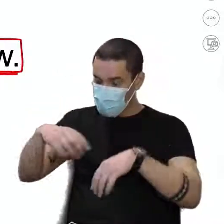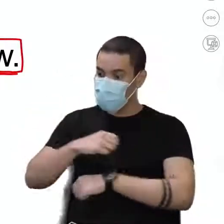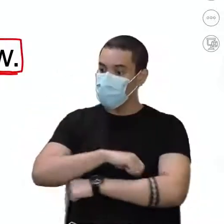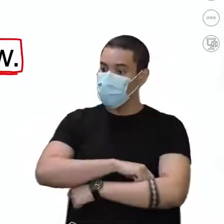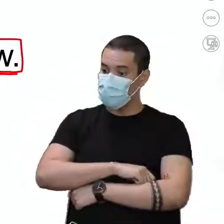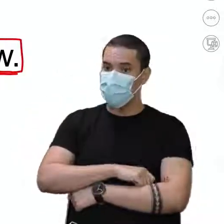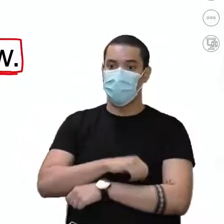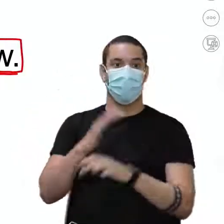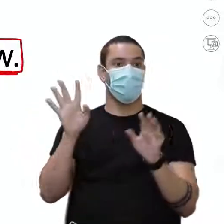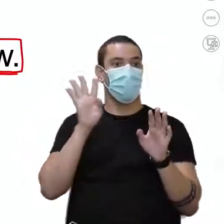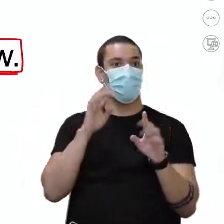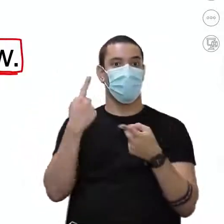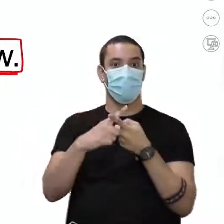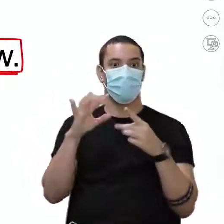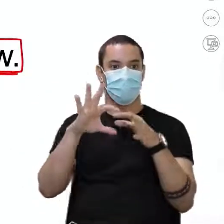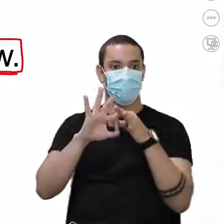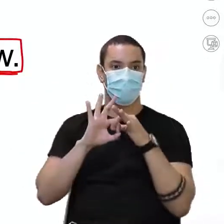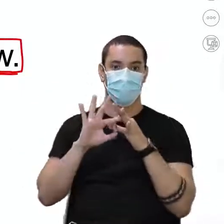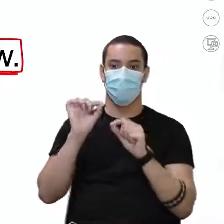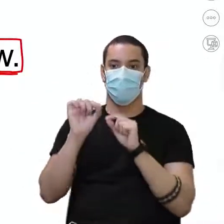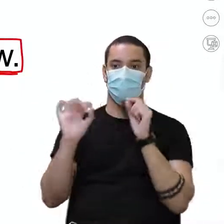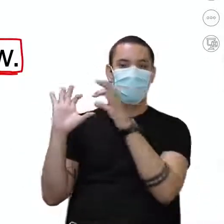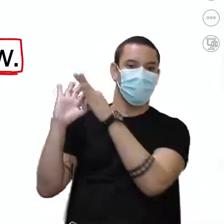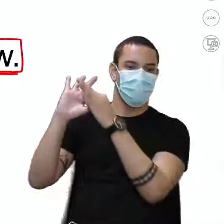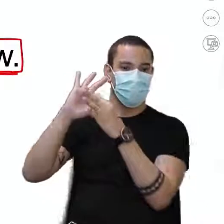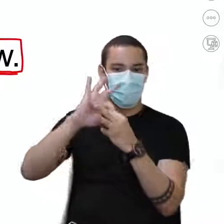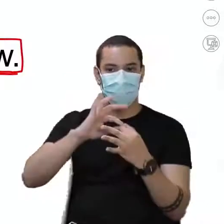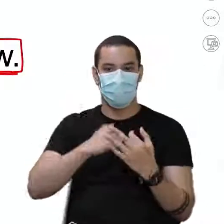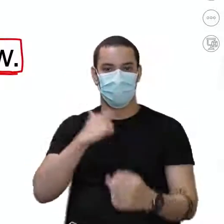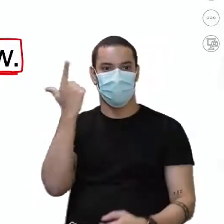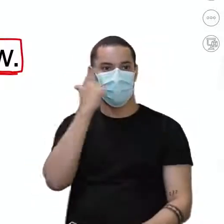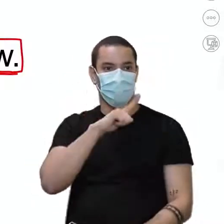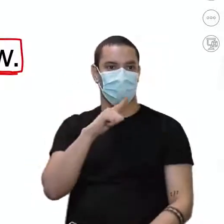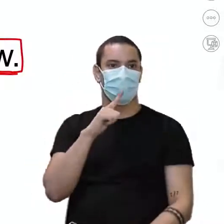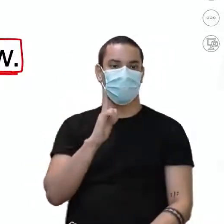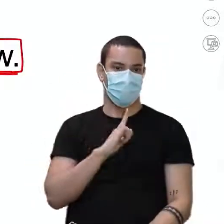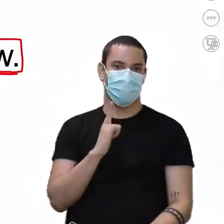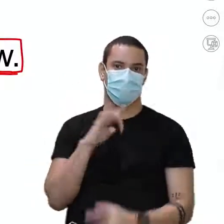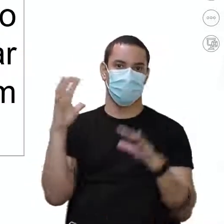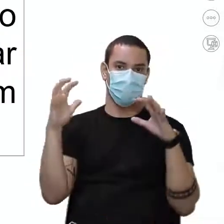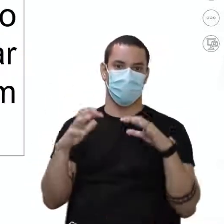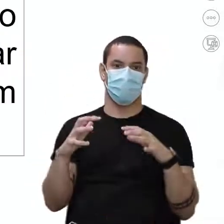has been raining. Andou chovendo.